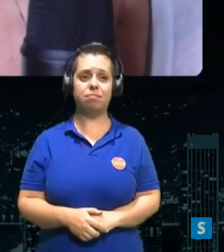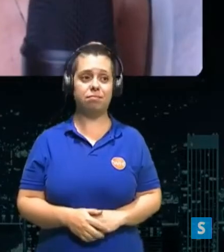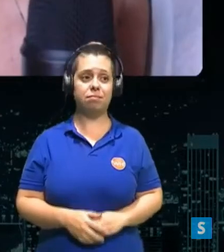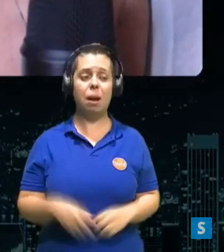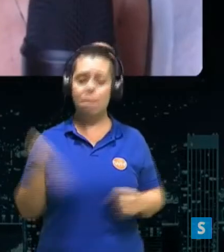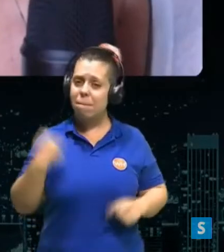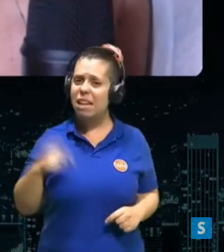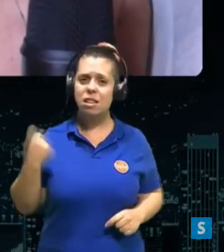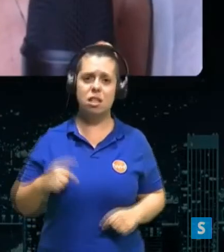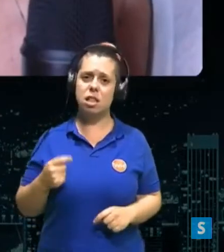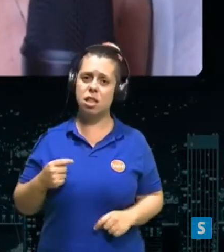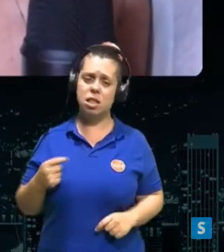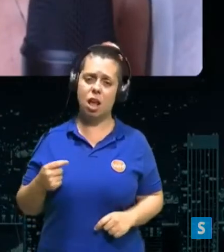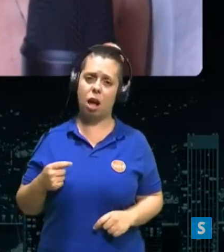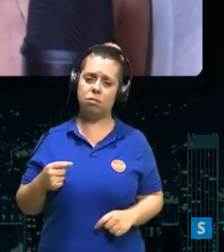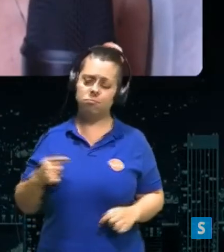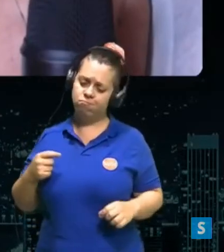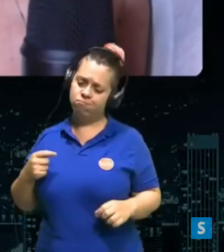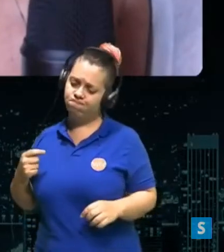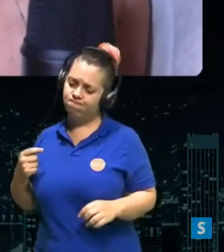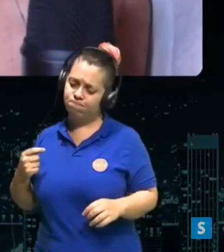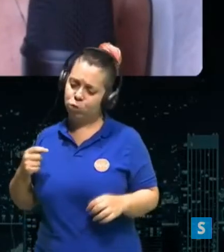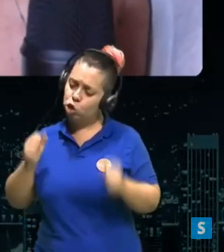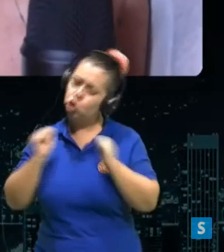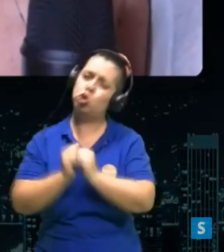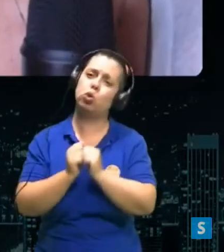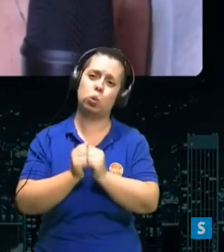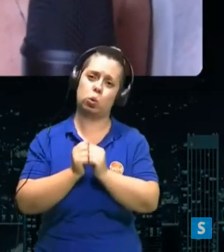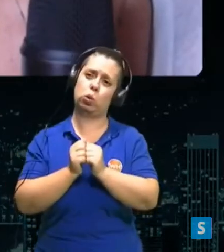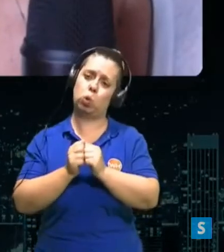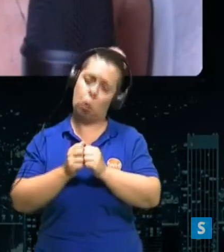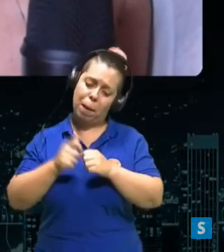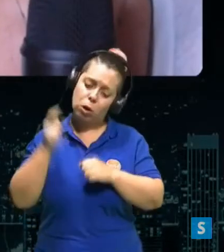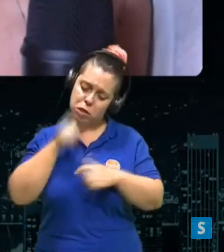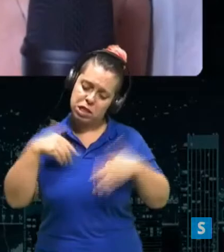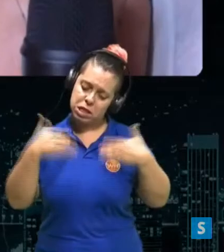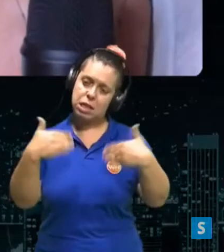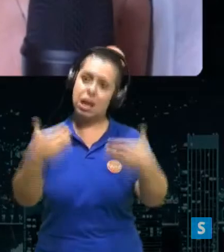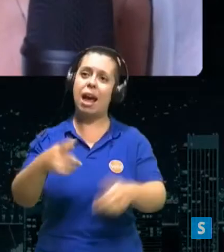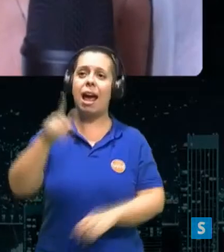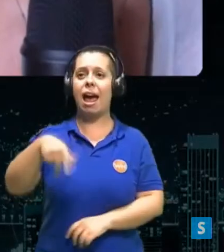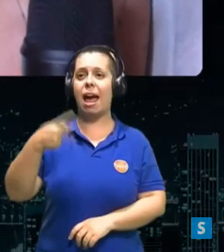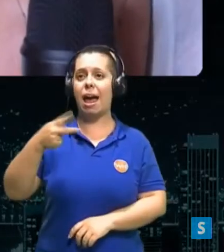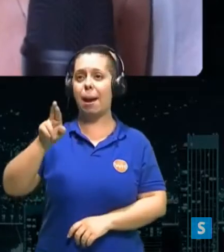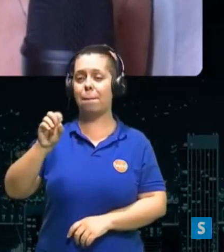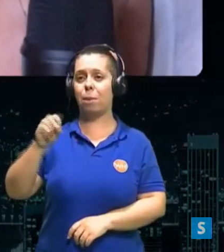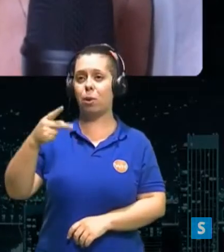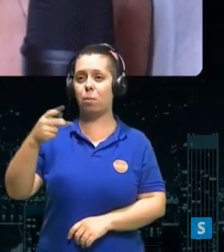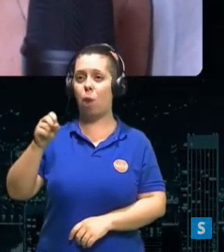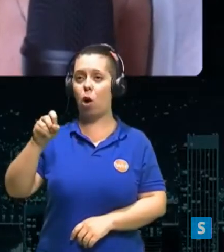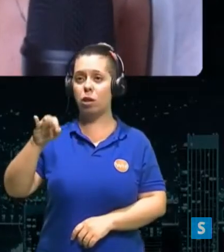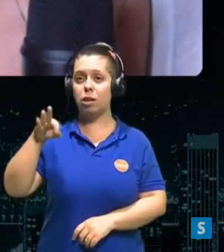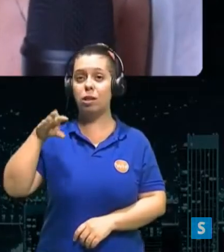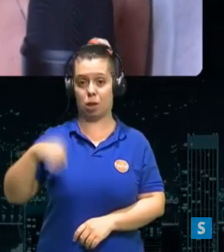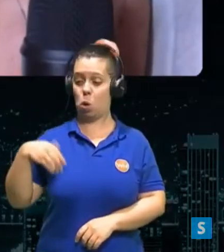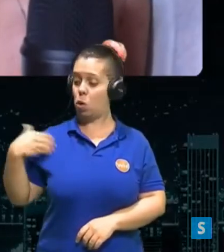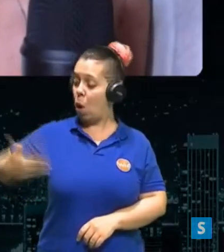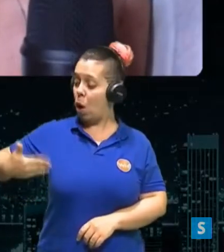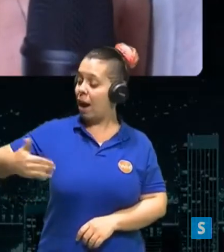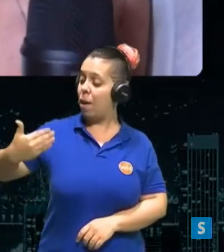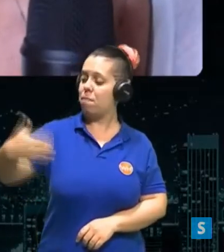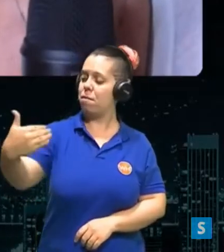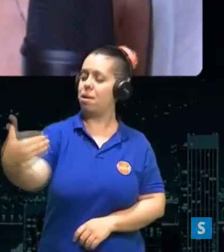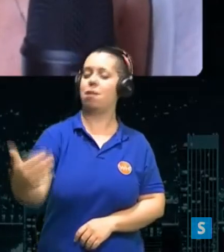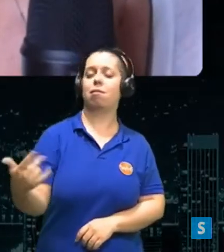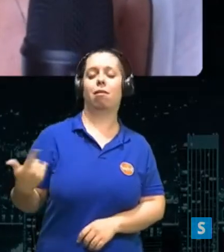comprometidos não não teríamos chegado até aqui porque é muito é o propósito a jornada também é muito